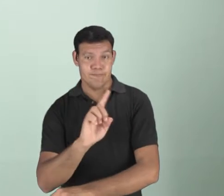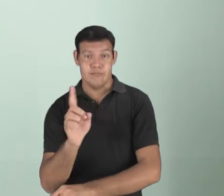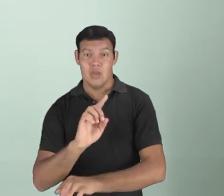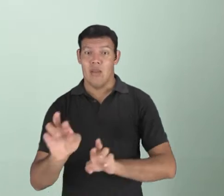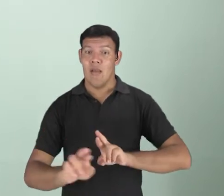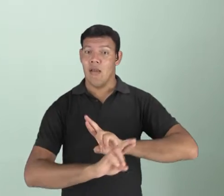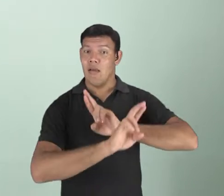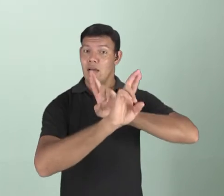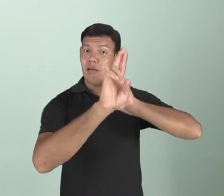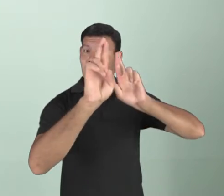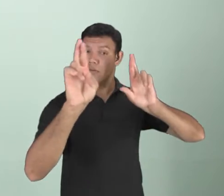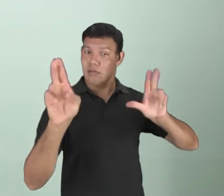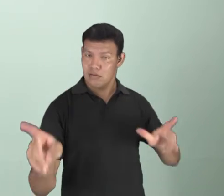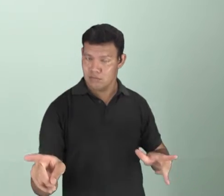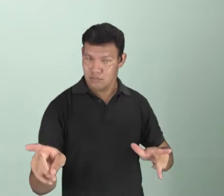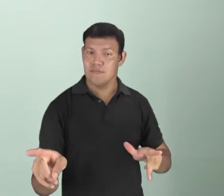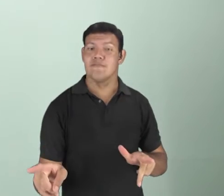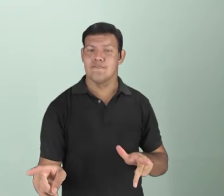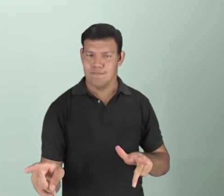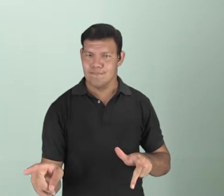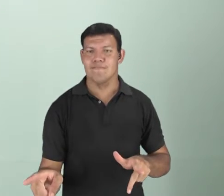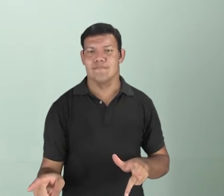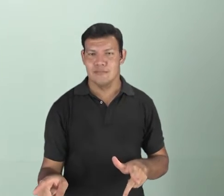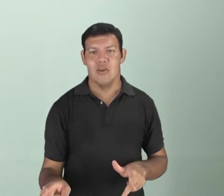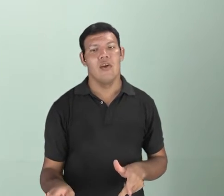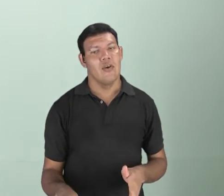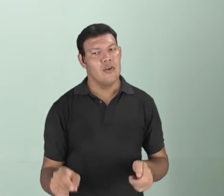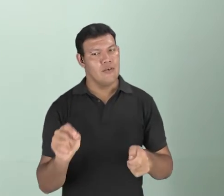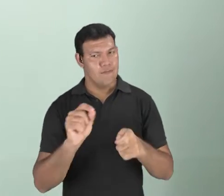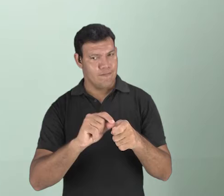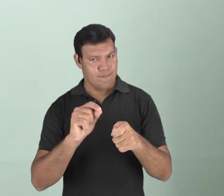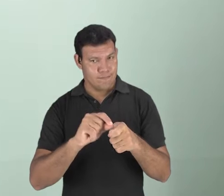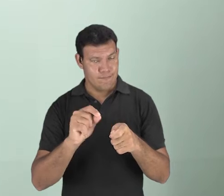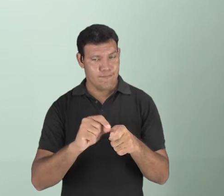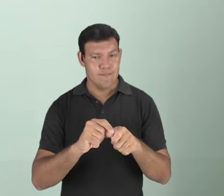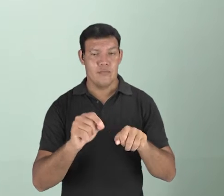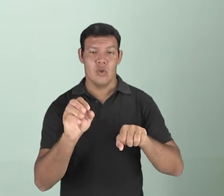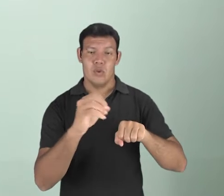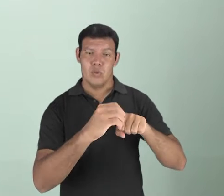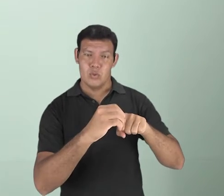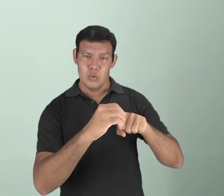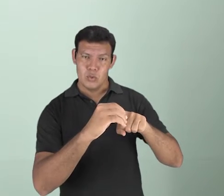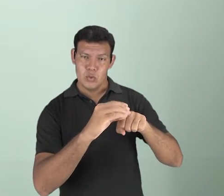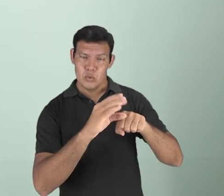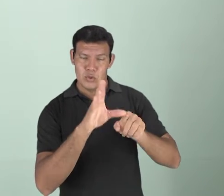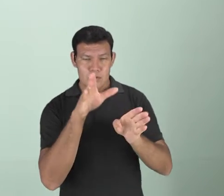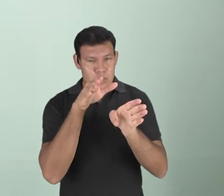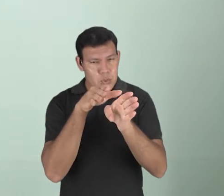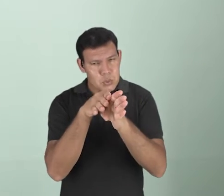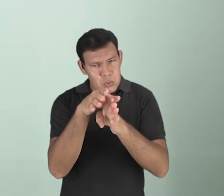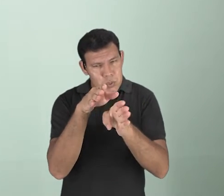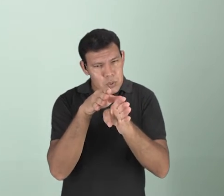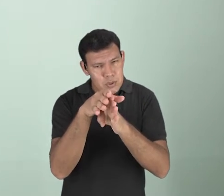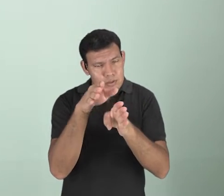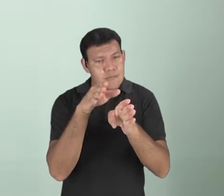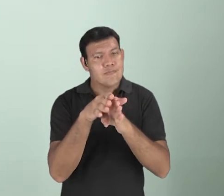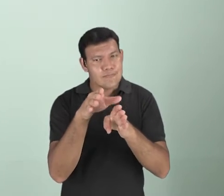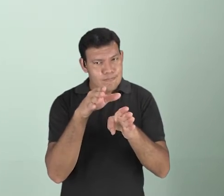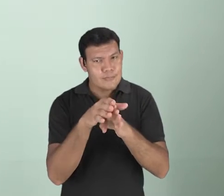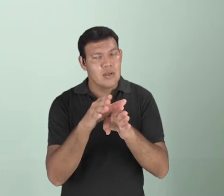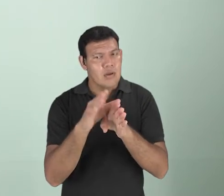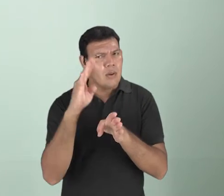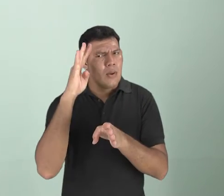uma escola que, no que diz respeito, produzia um tipo de conhecimento orientada por uma corrente